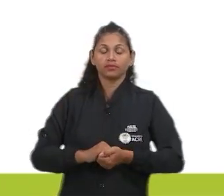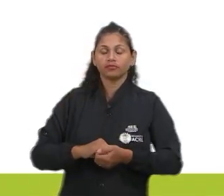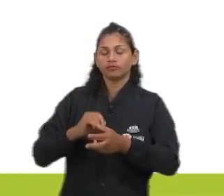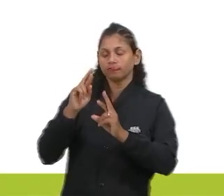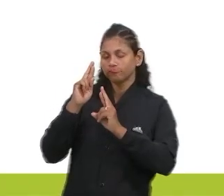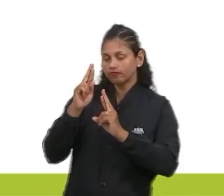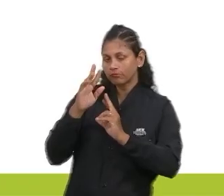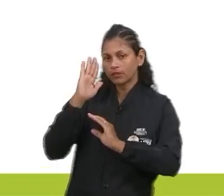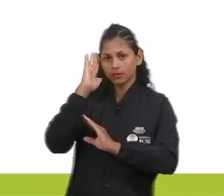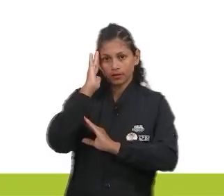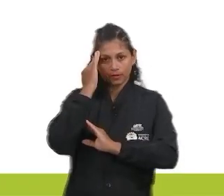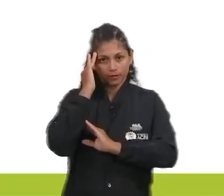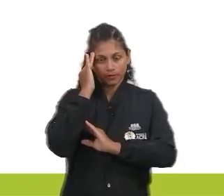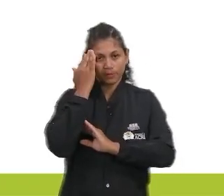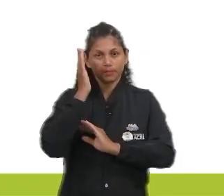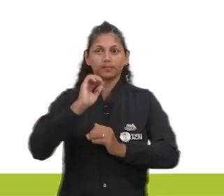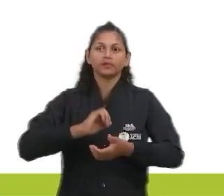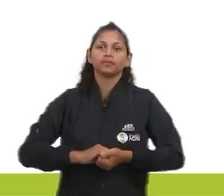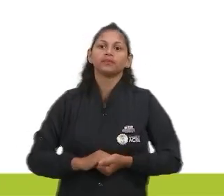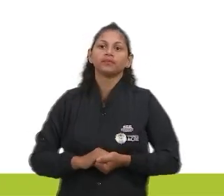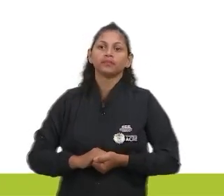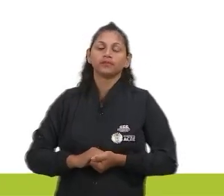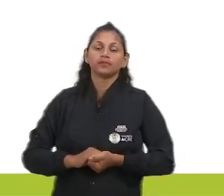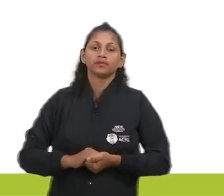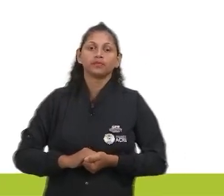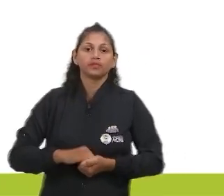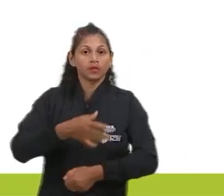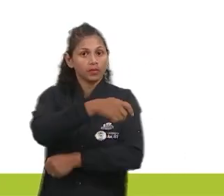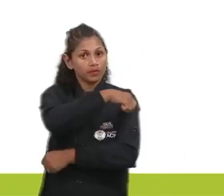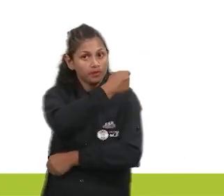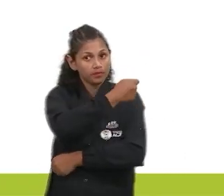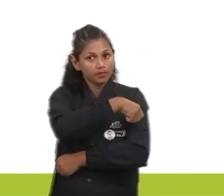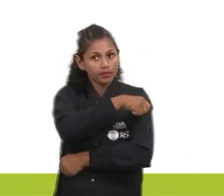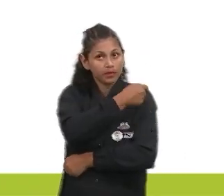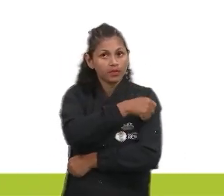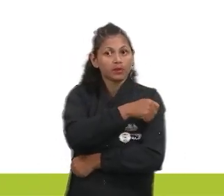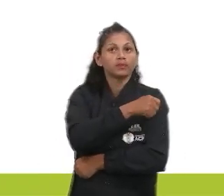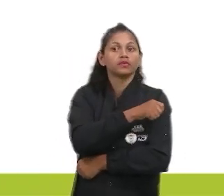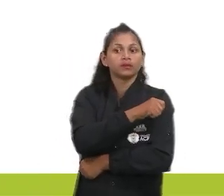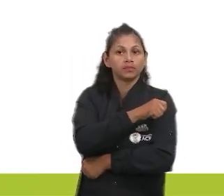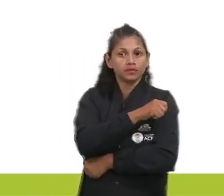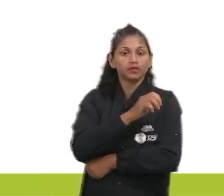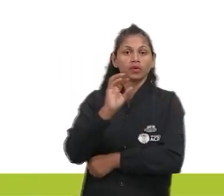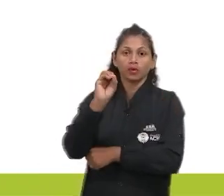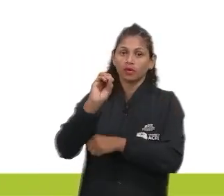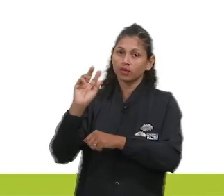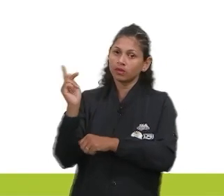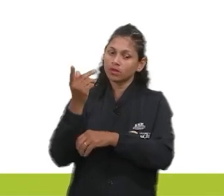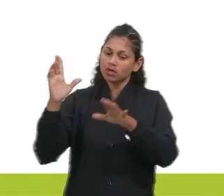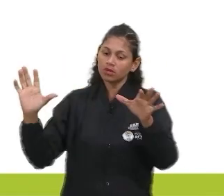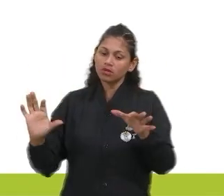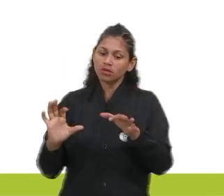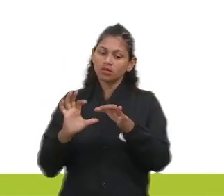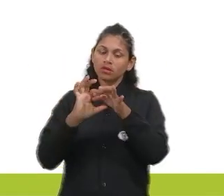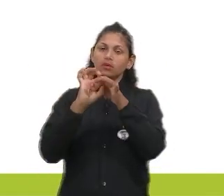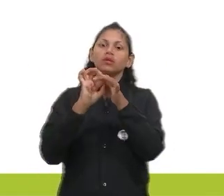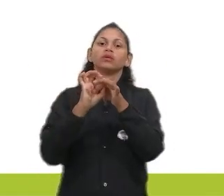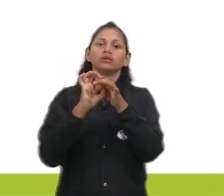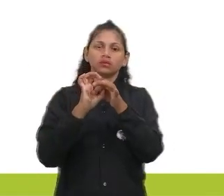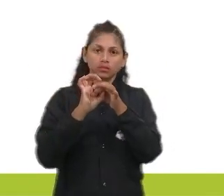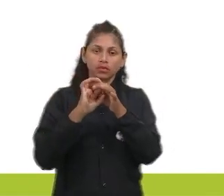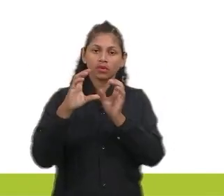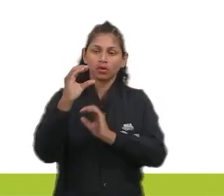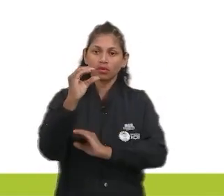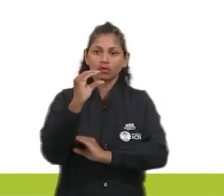aí entendido a definição. Então, álcool, hidroxila ligado a carbono saturado,